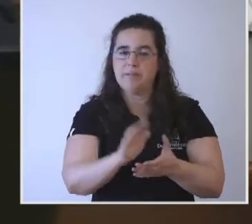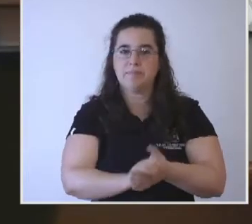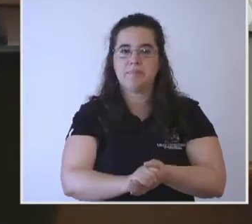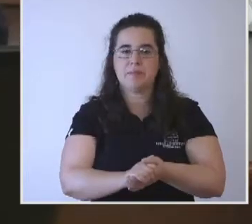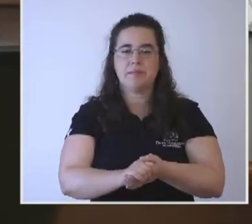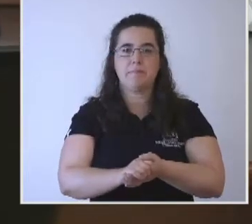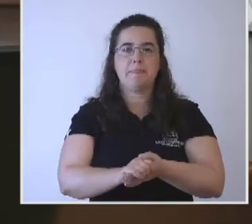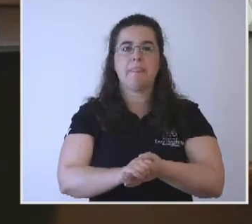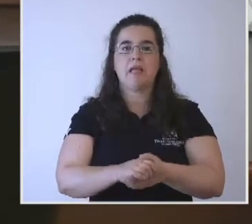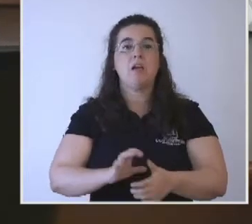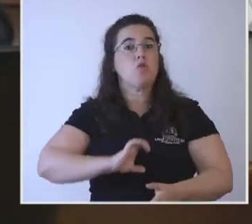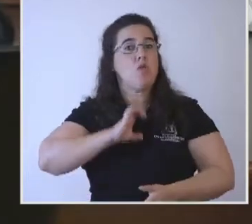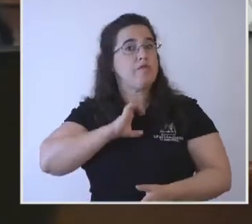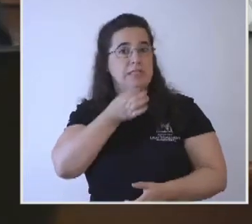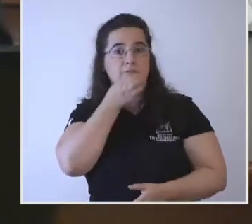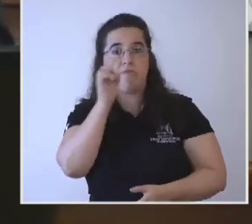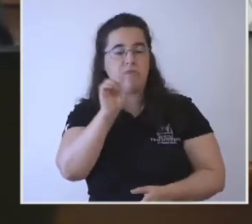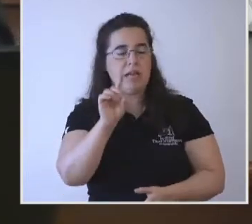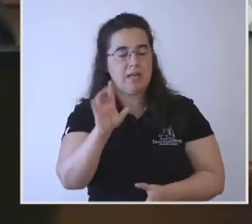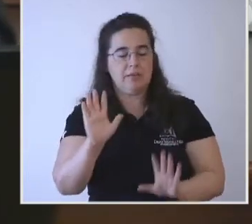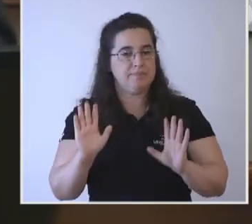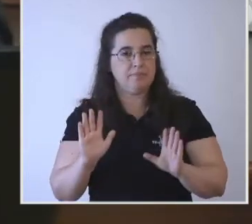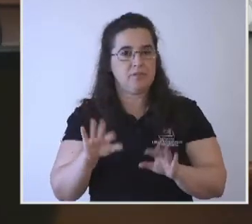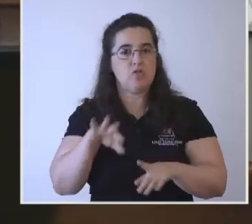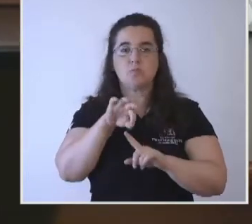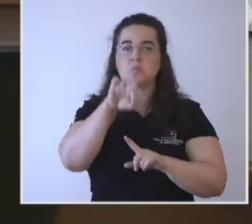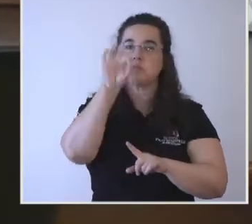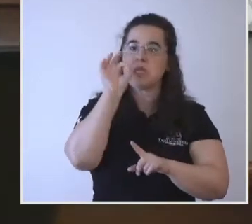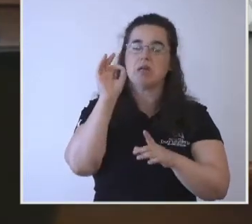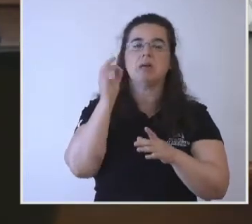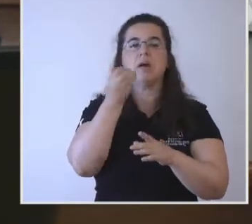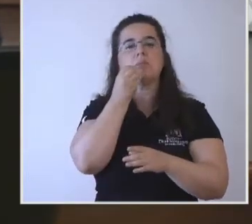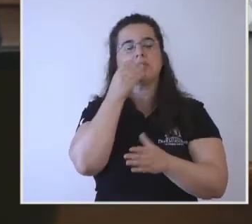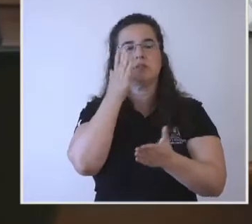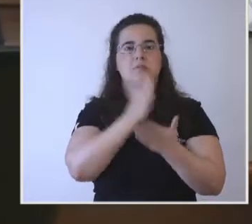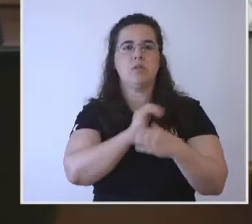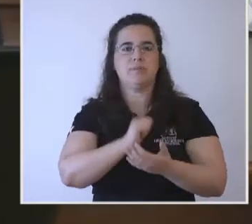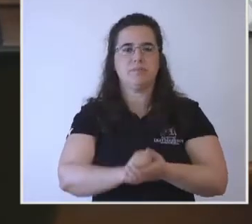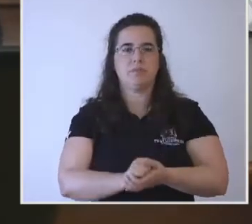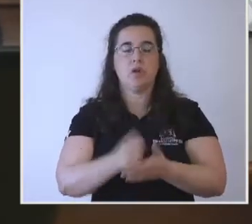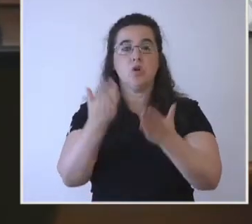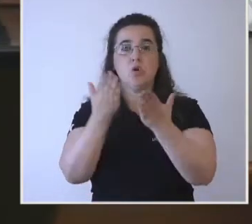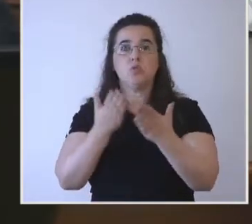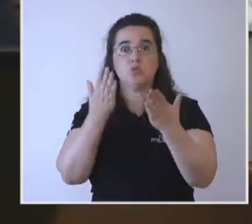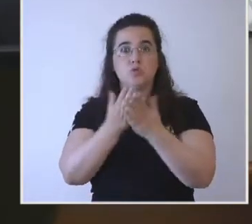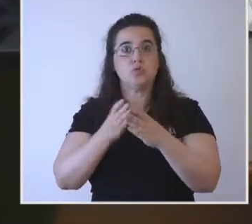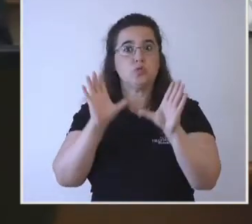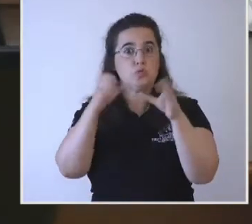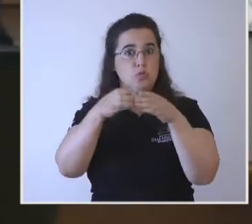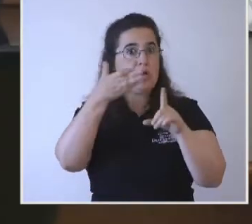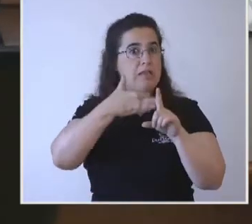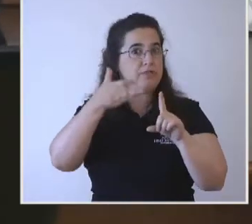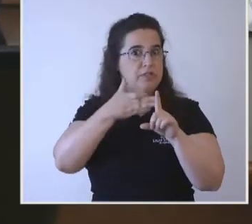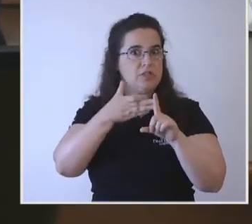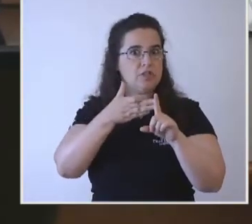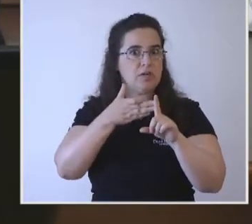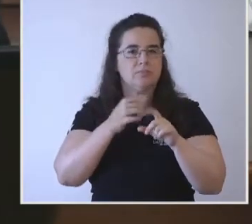não vos falei da confiança, não vos falei de nada disso. E o estudo adventista alarga-se a todas estas